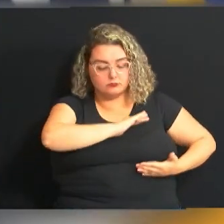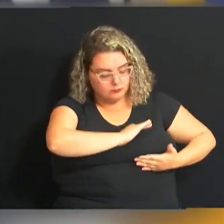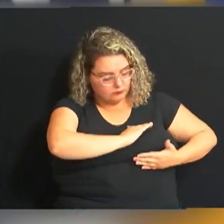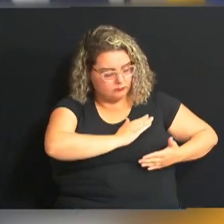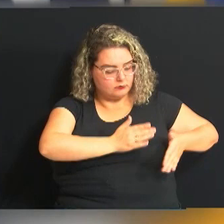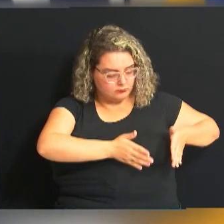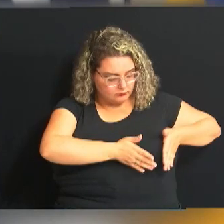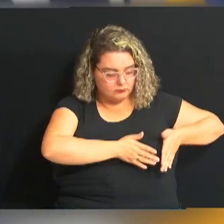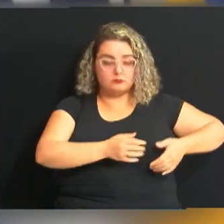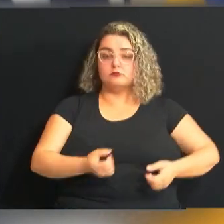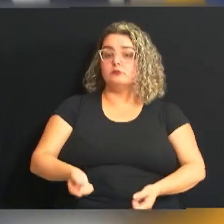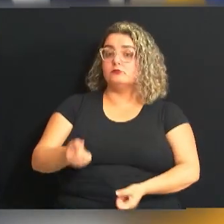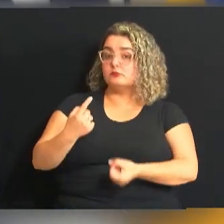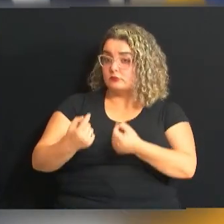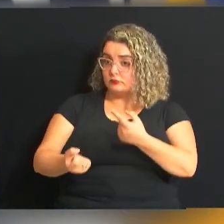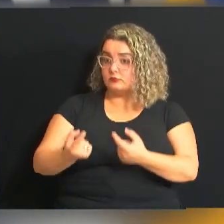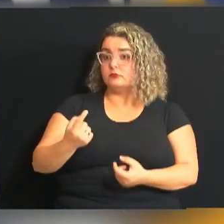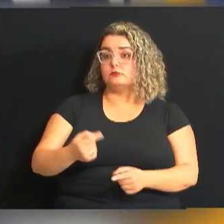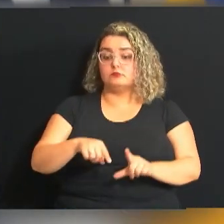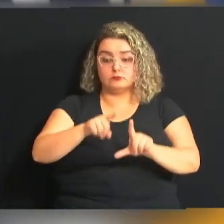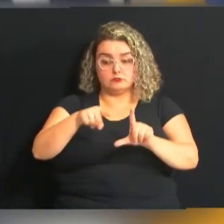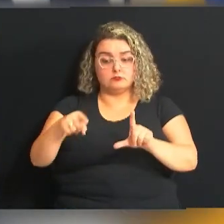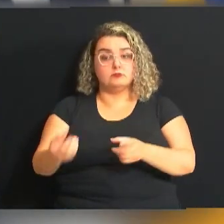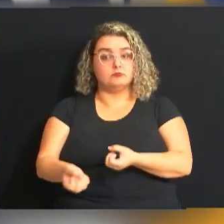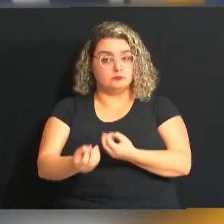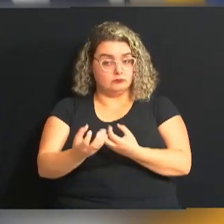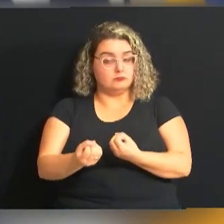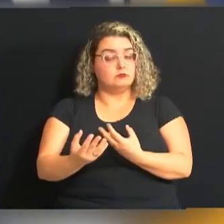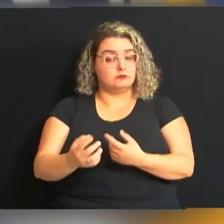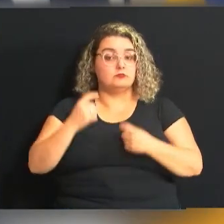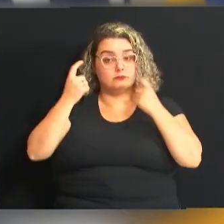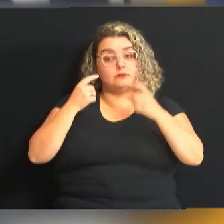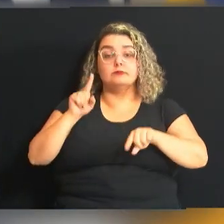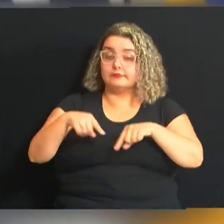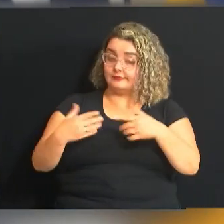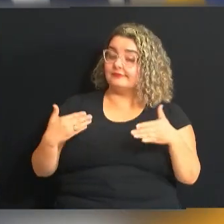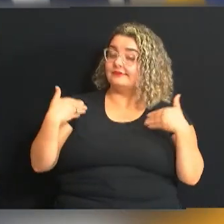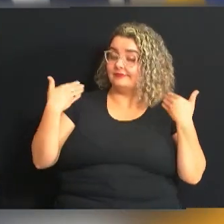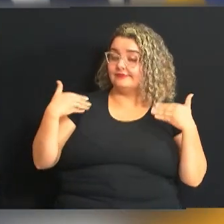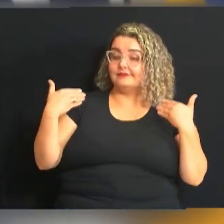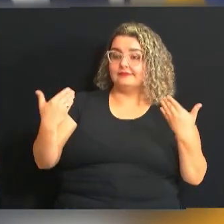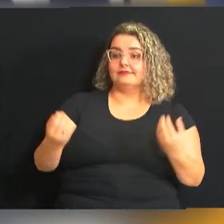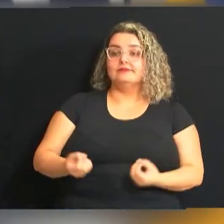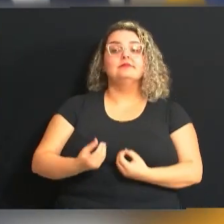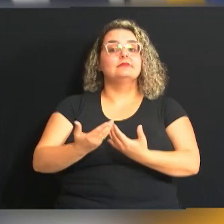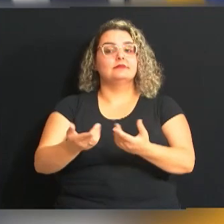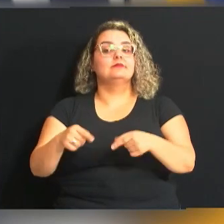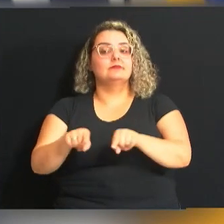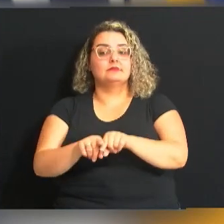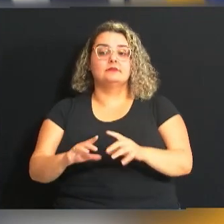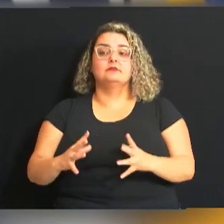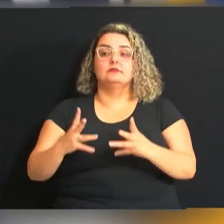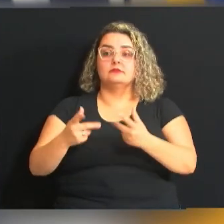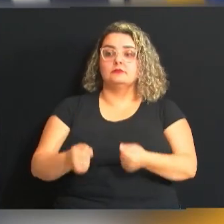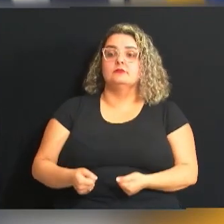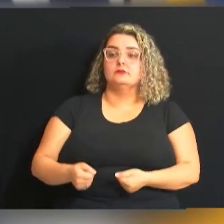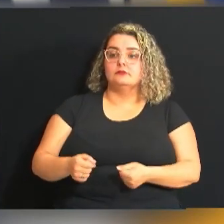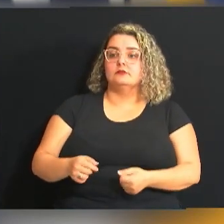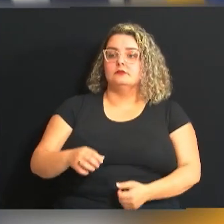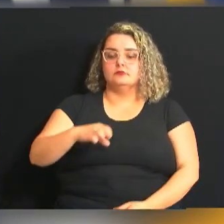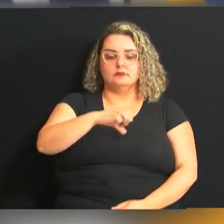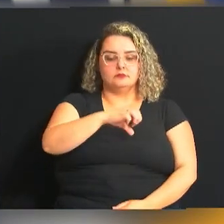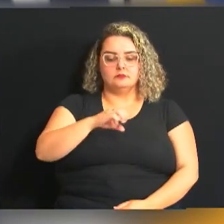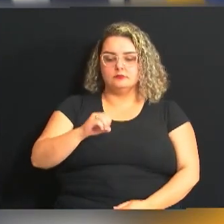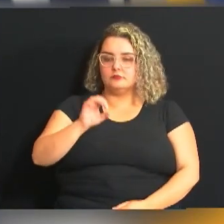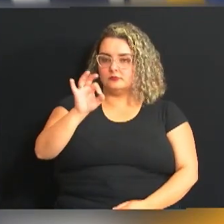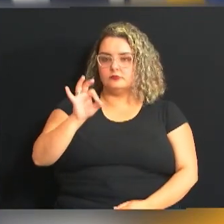alguns dados nos preocuparam, outros nos trouxeram muita alegria. Foi passado aqui também toda a informatização, 90%